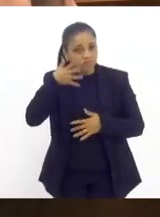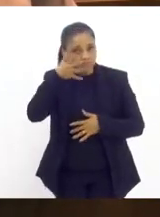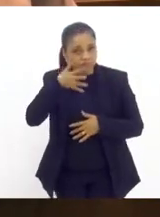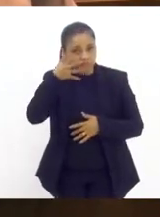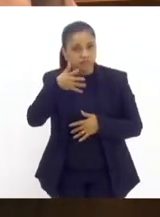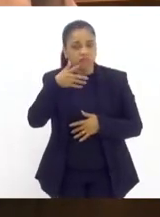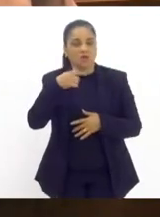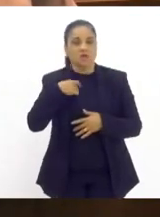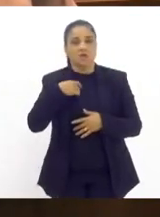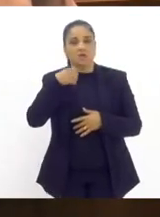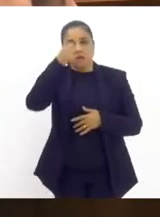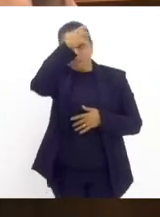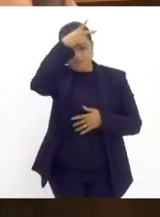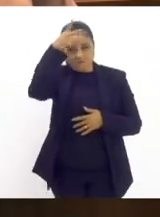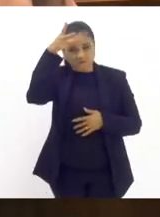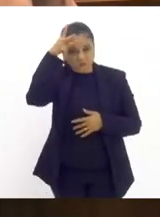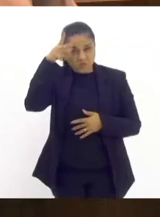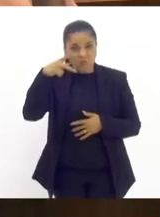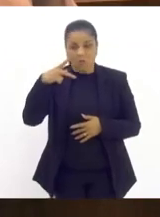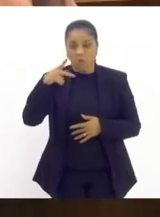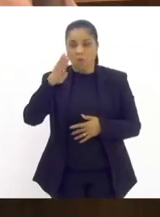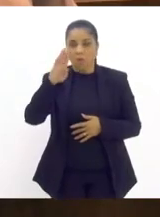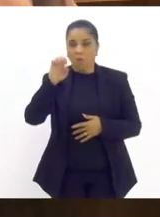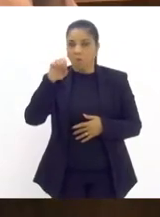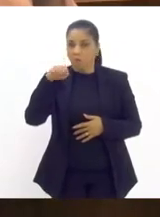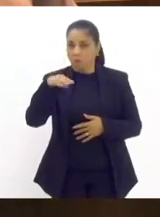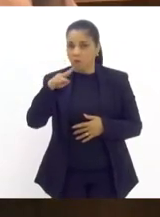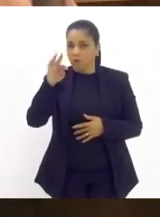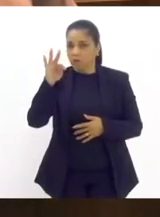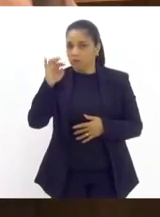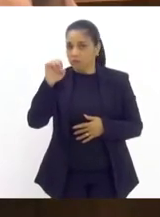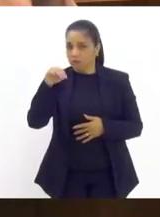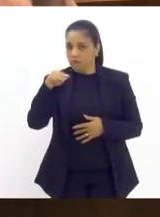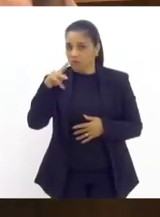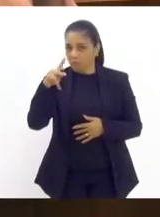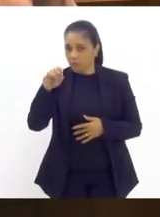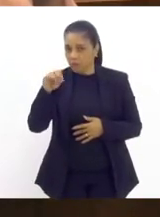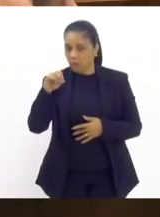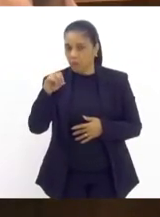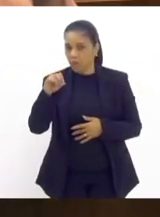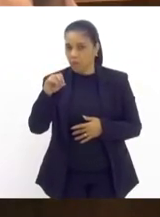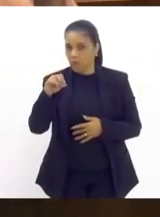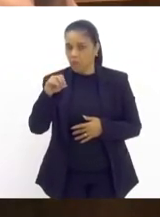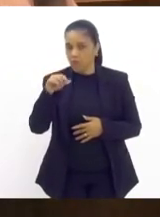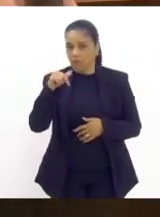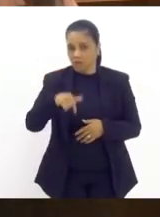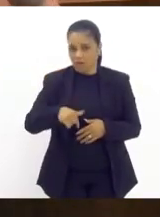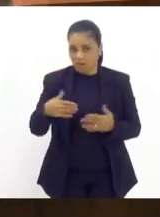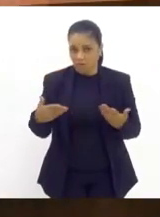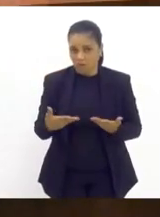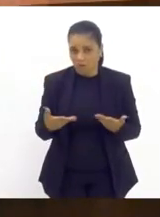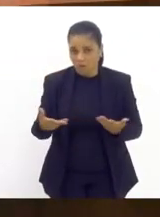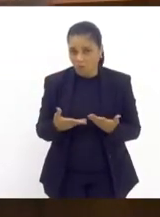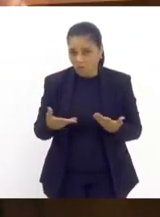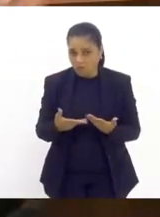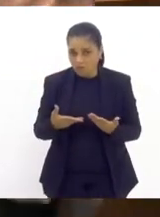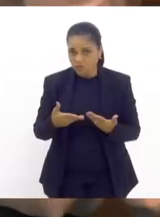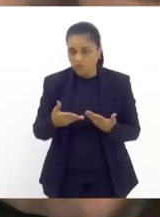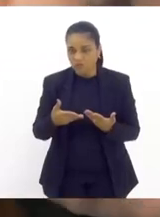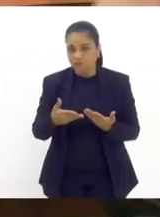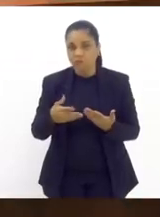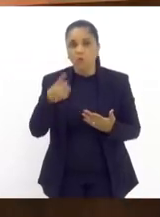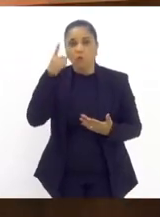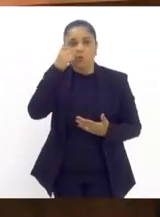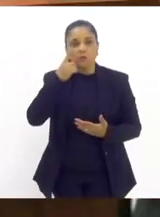pelo prefeito bom tempo e que estão sendo aqui acobertadas pelo